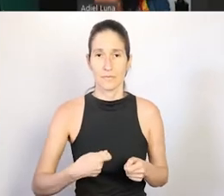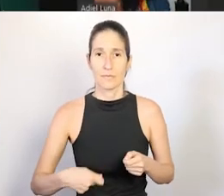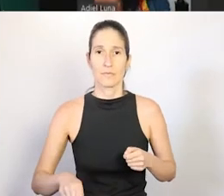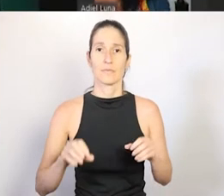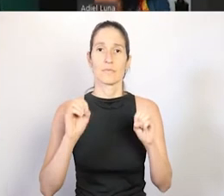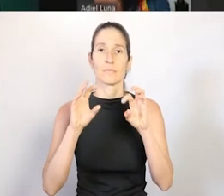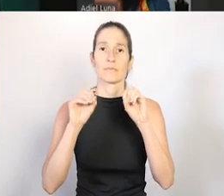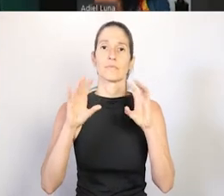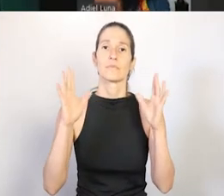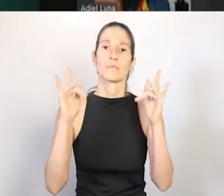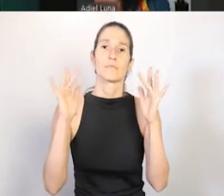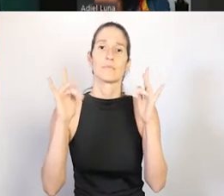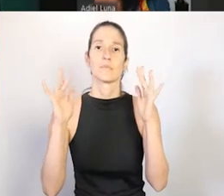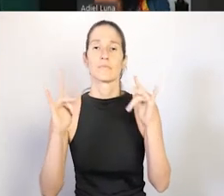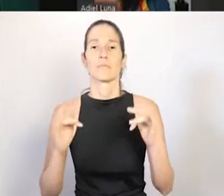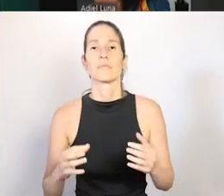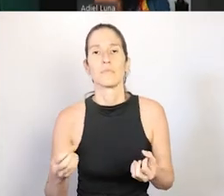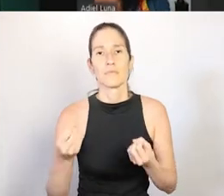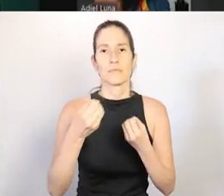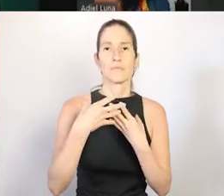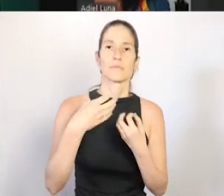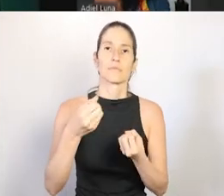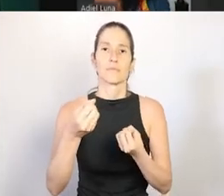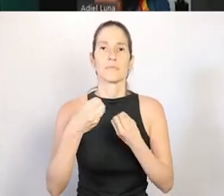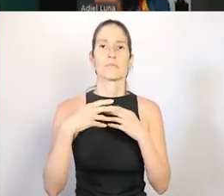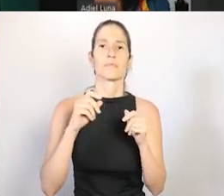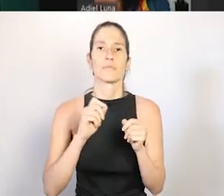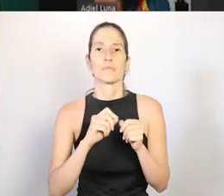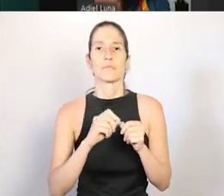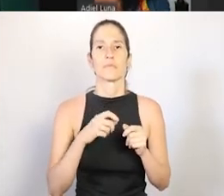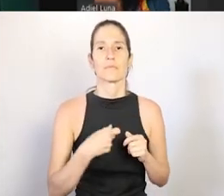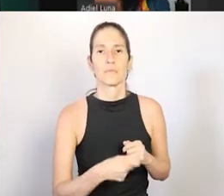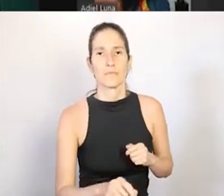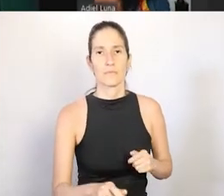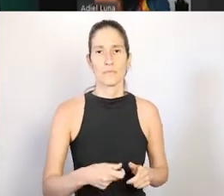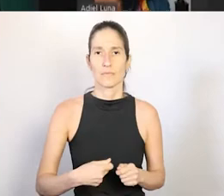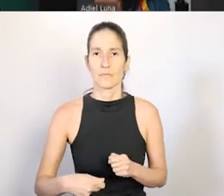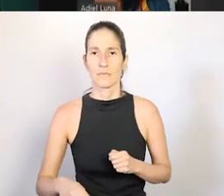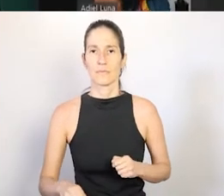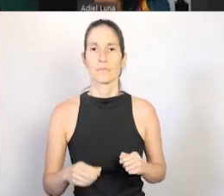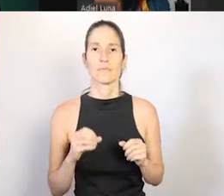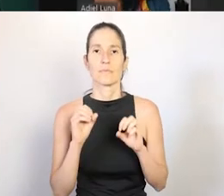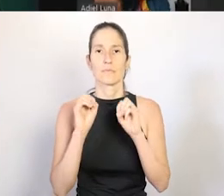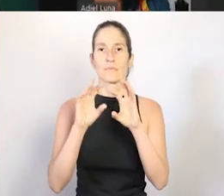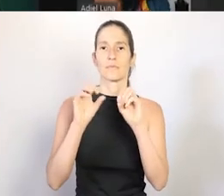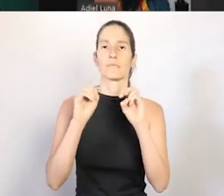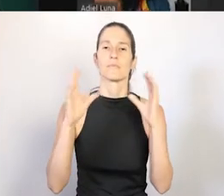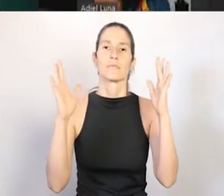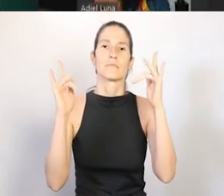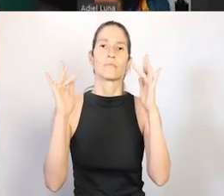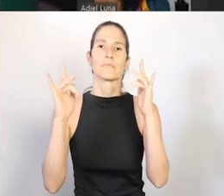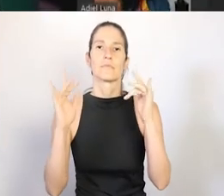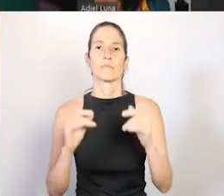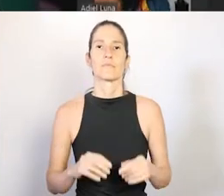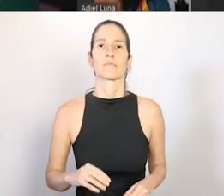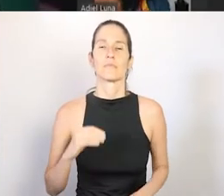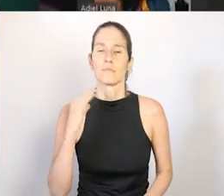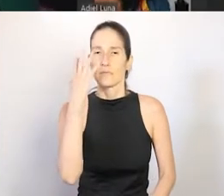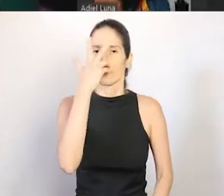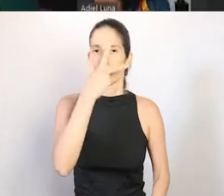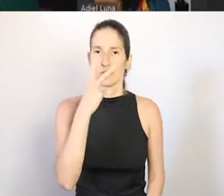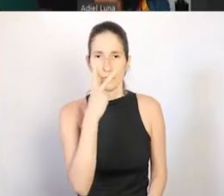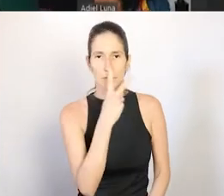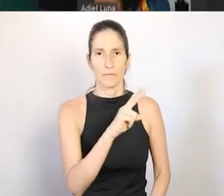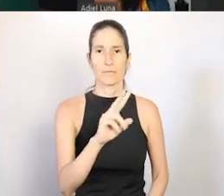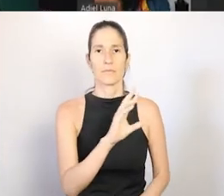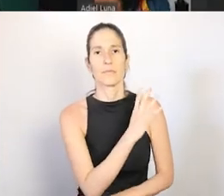mulher, olê, mulher, mulher, chorou por mim, chorou por mim, chorou por mim, chorou por mim, chorou por mim, chorou por mim,